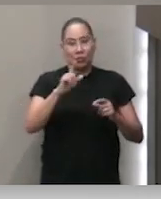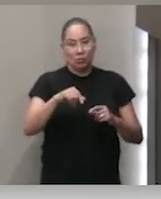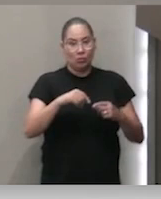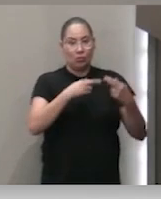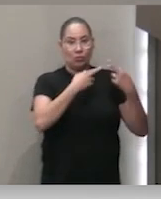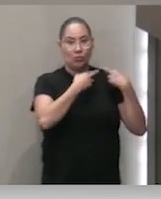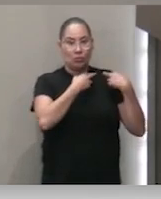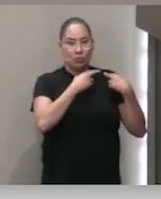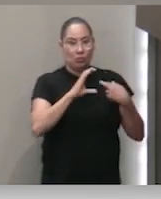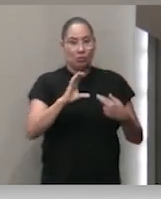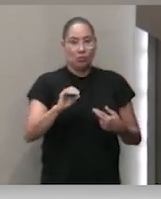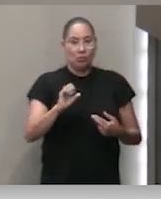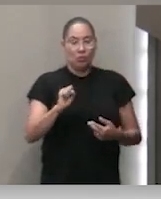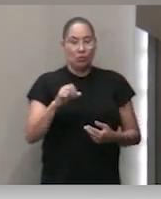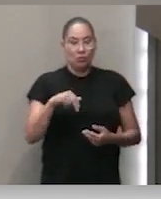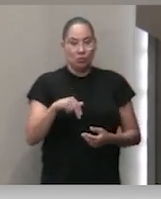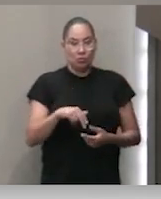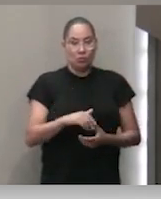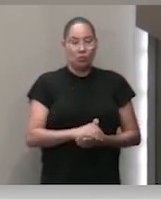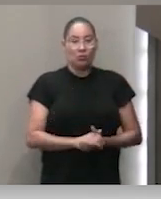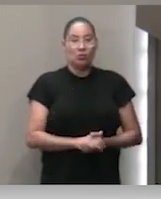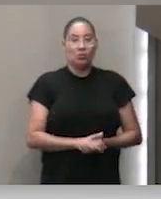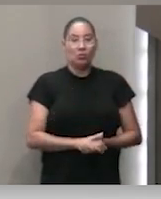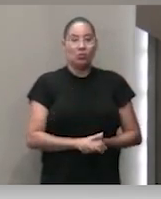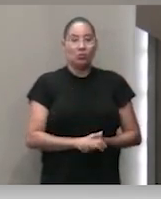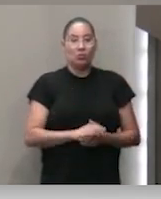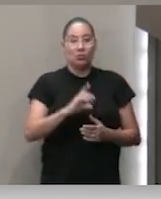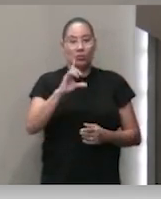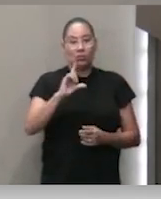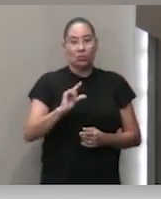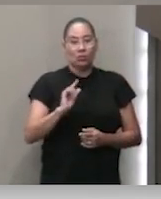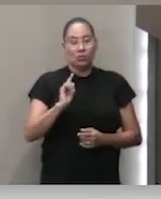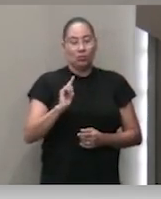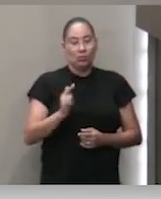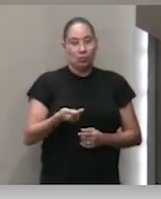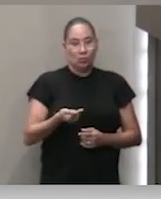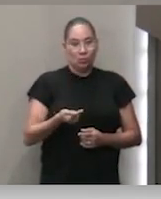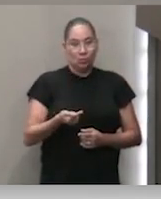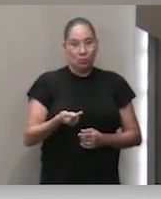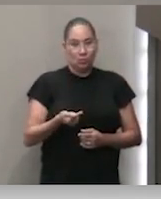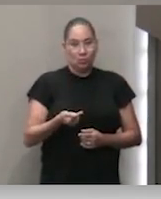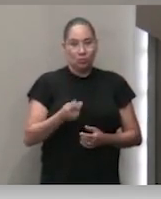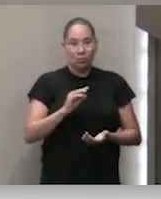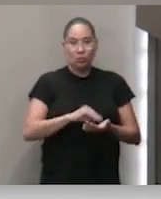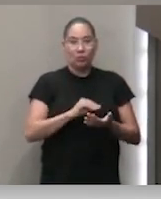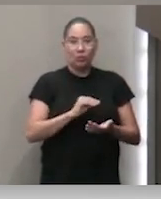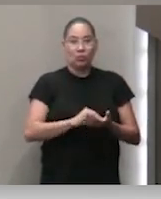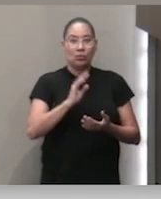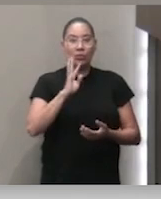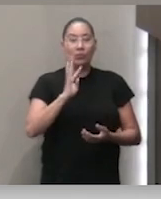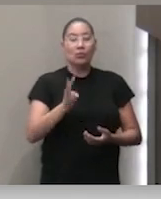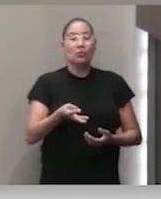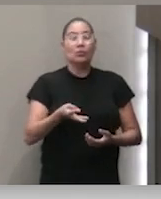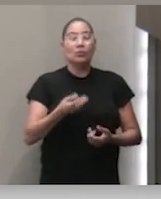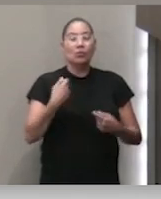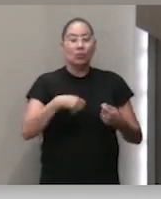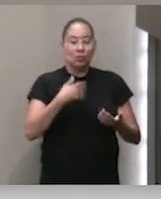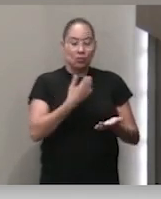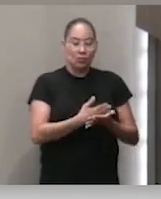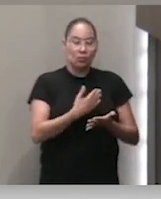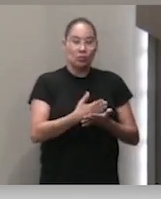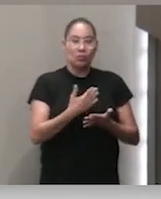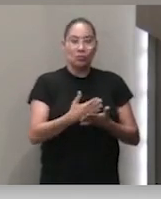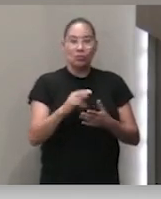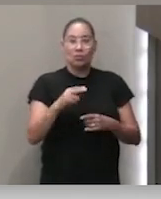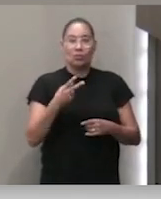responsabilidade da Corsã, se existia uma falha, eles baixaram 7.000, ficou 4.000 igual que ela teve que parcelar, vereadorada, senão